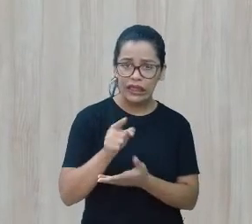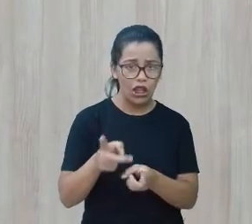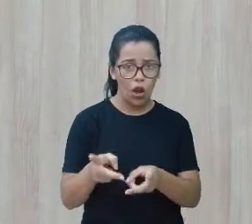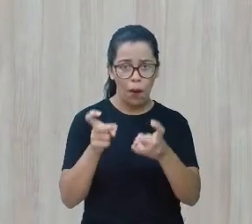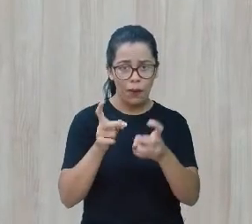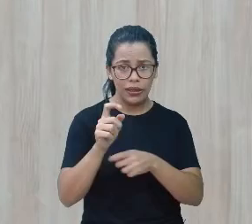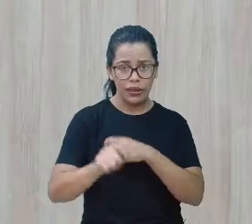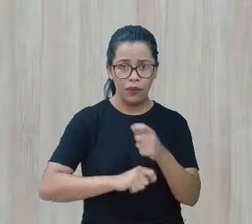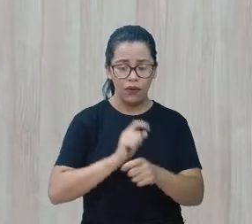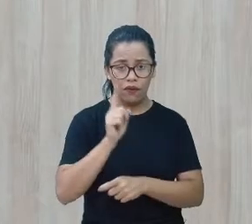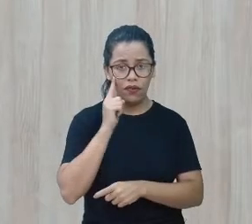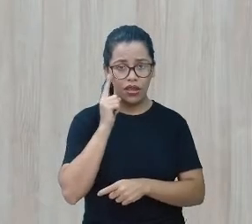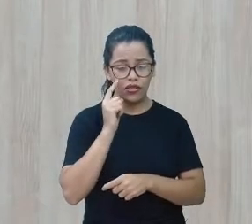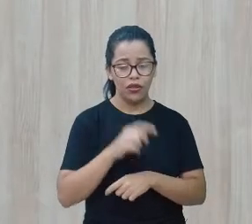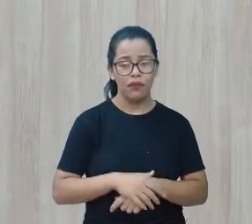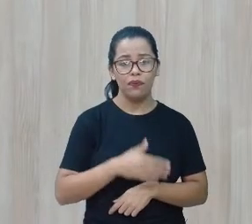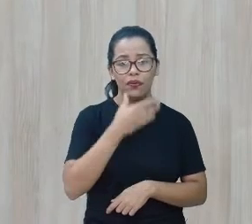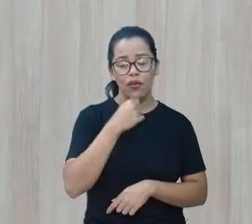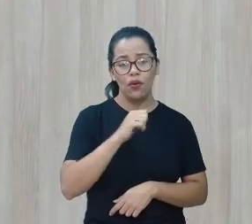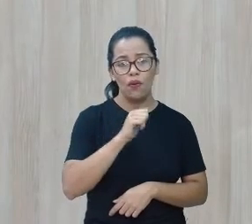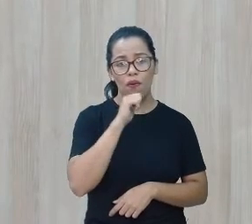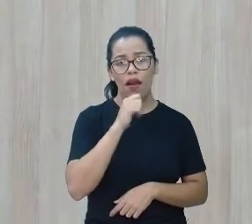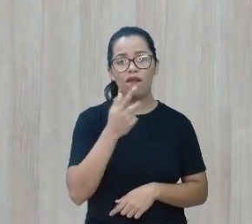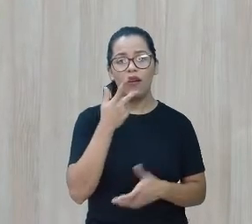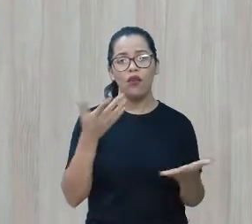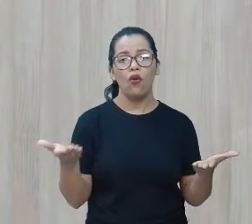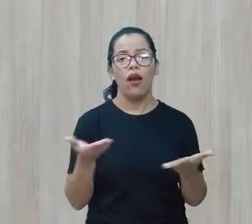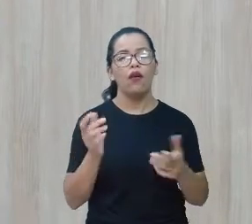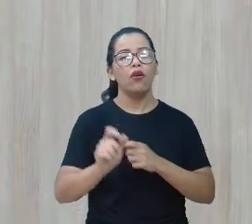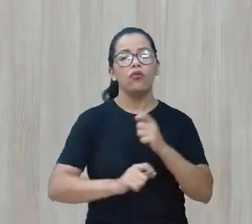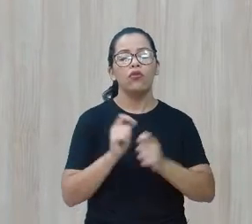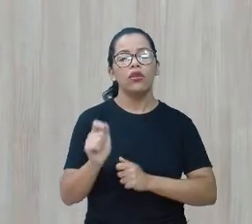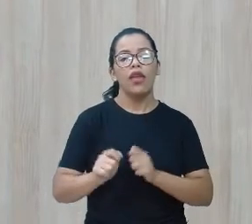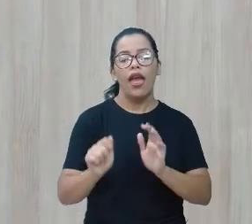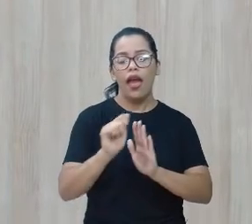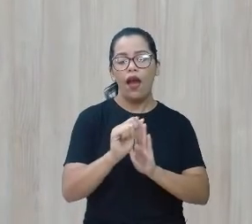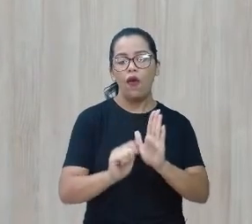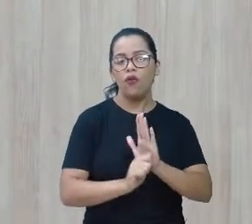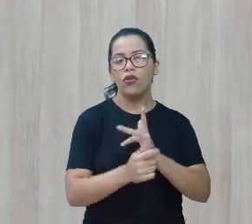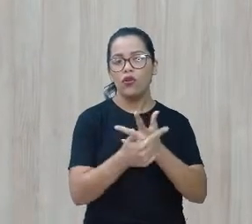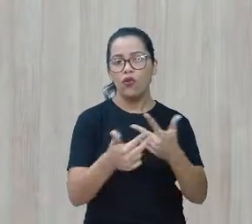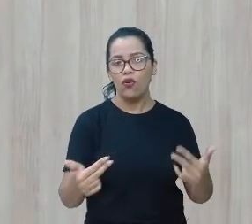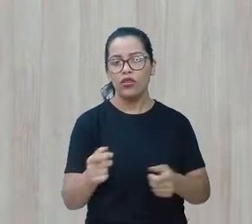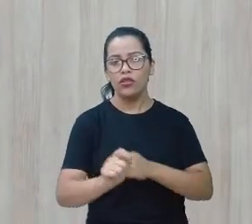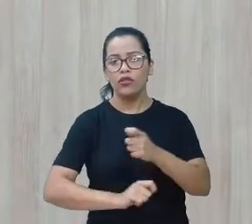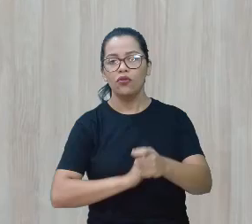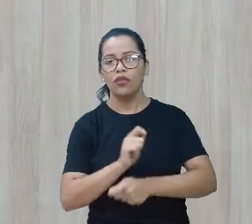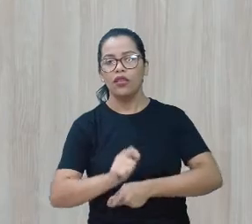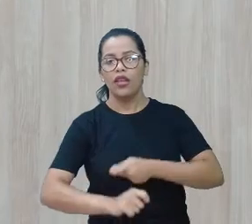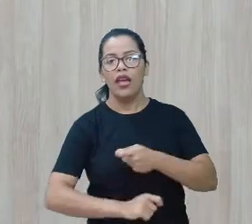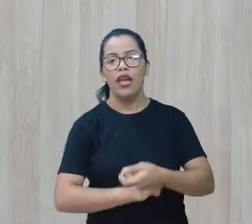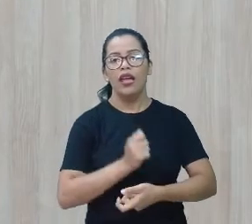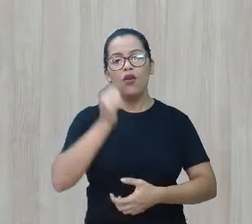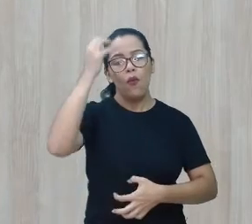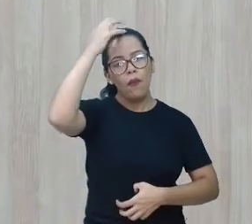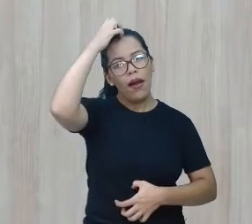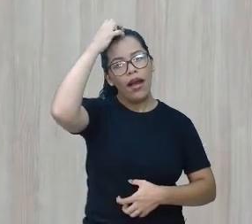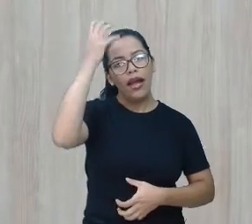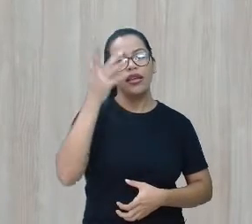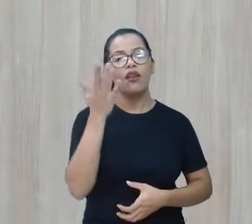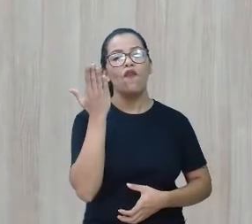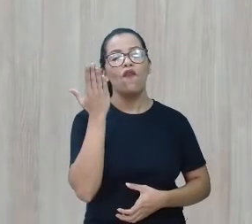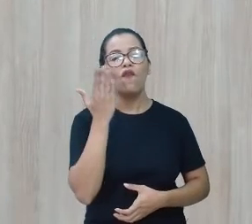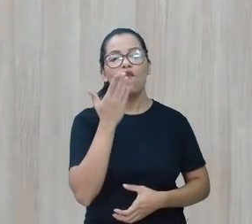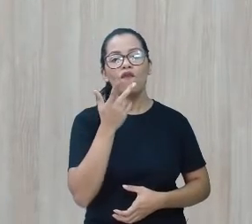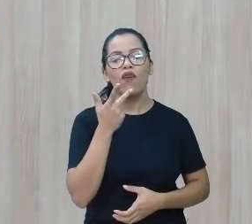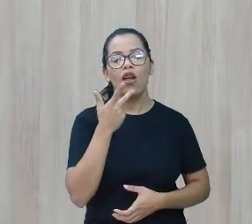pai acabou de definir o que era o algoritmo. Coisa que o macaquinho acabou de dizer que sabia o que era. E